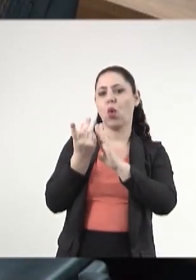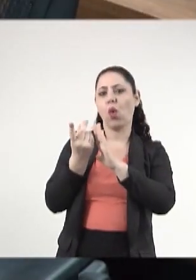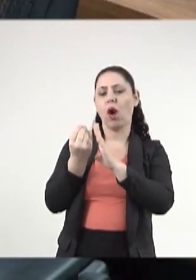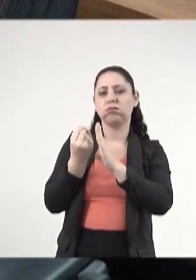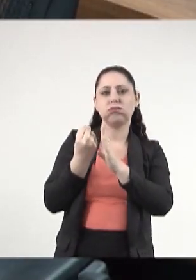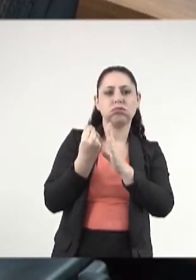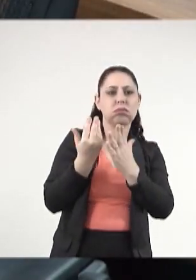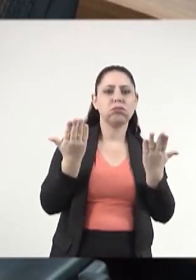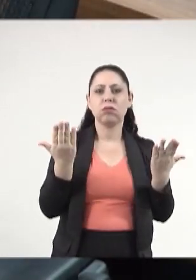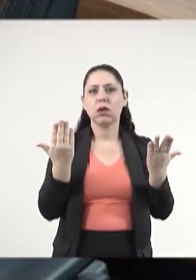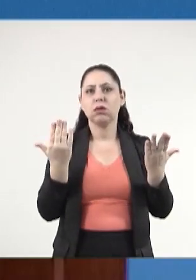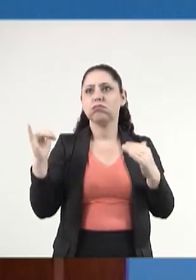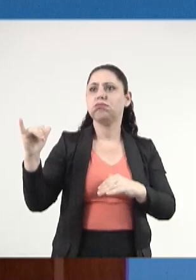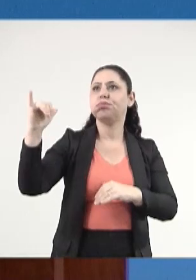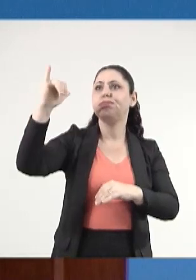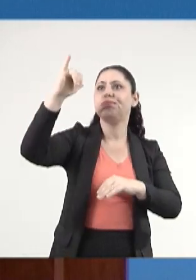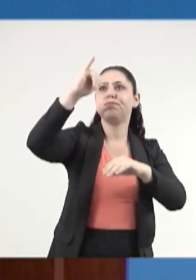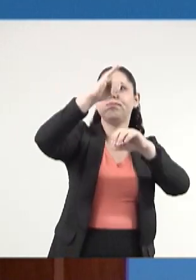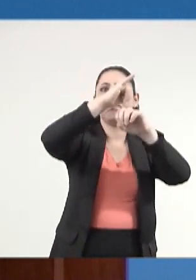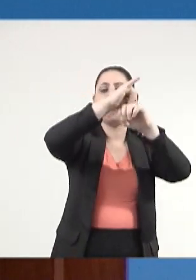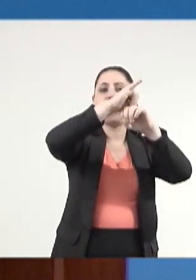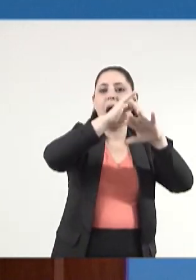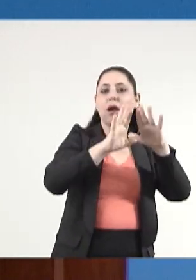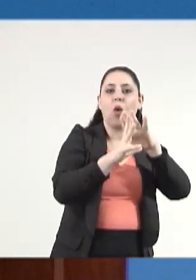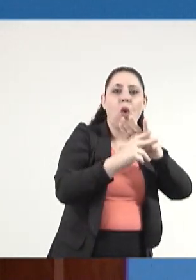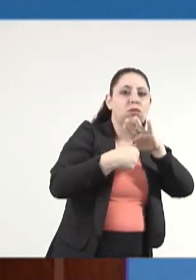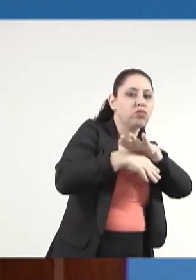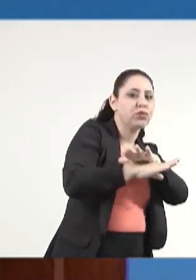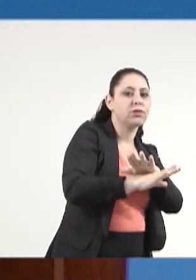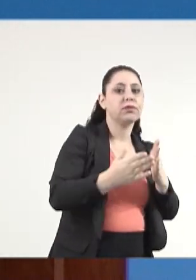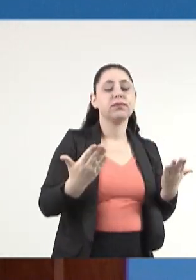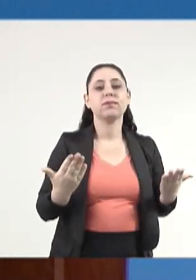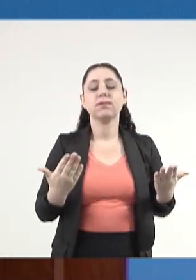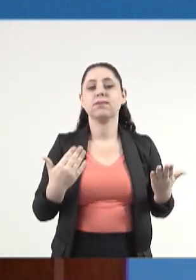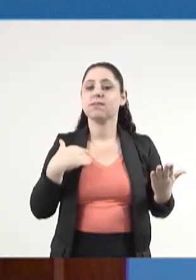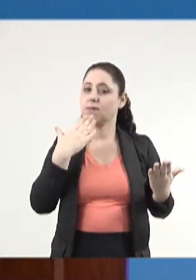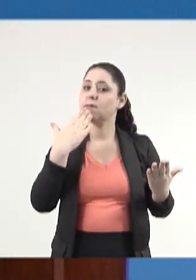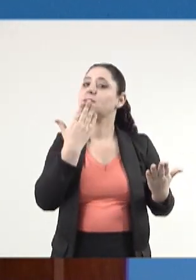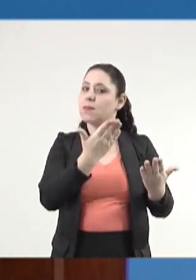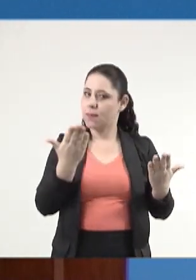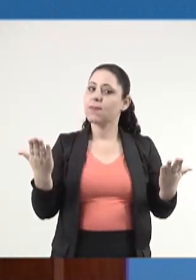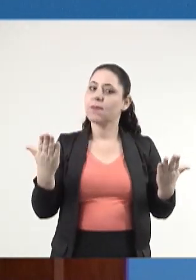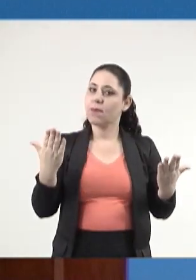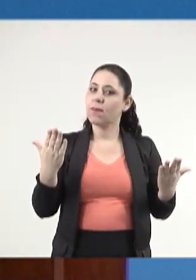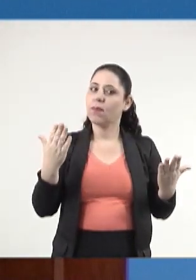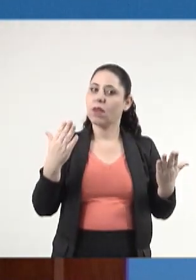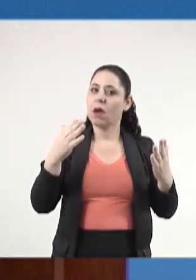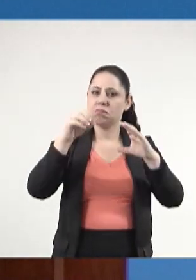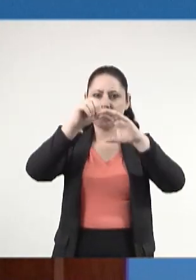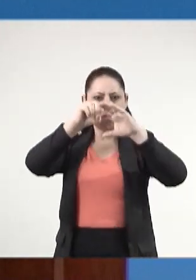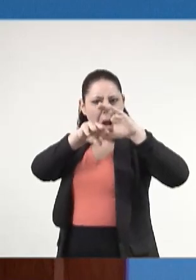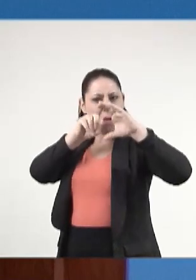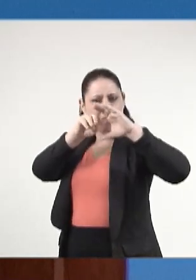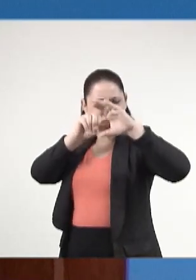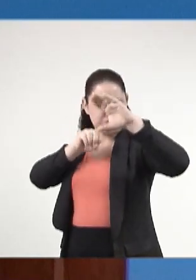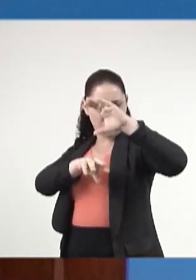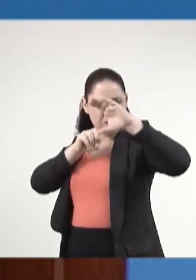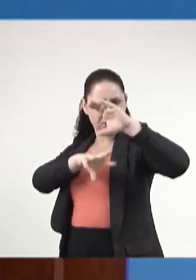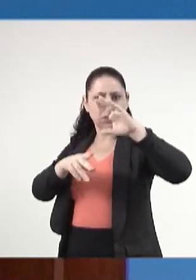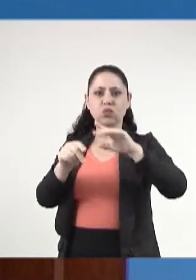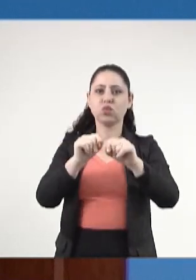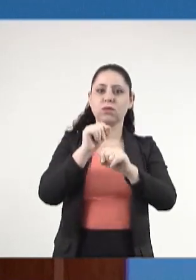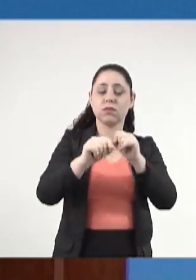voando, em qual jatinho que está indo esse dinheiro, esse recurso. Então, o que eu peço a vossas excelências é que disparem esse vídeo nosso, para que